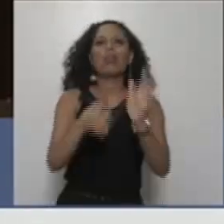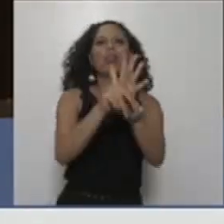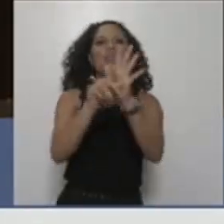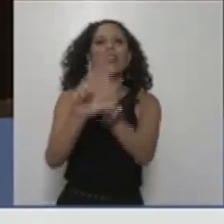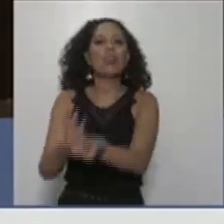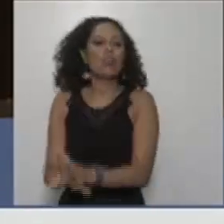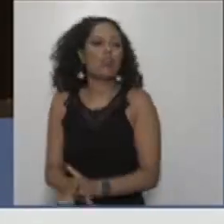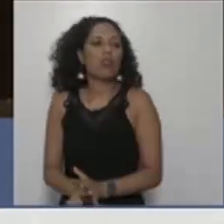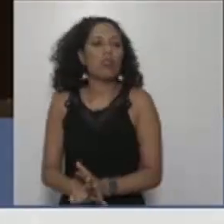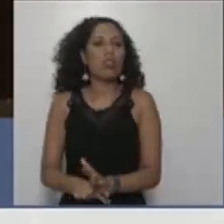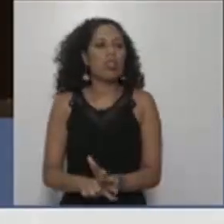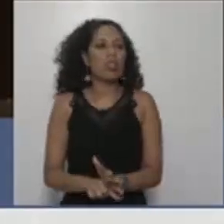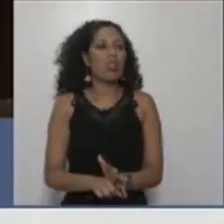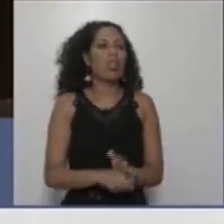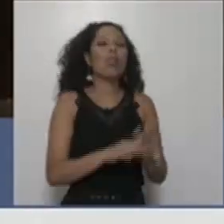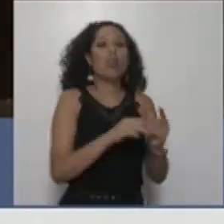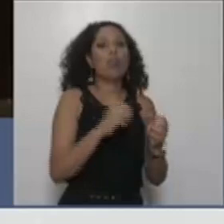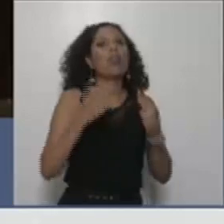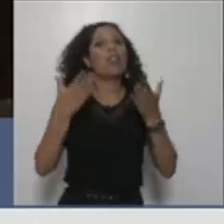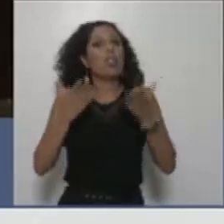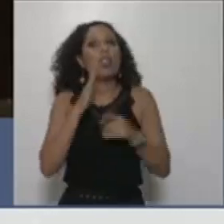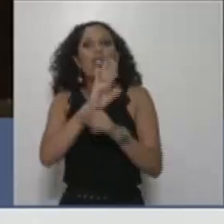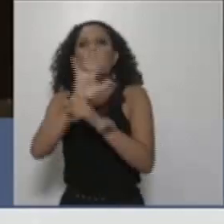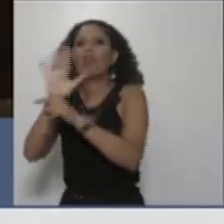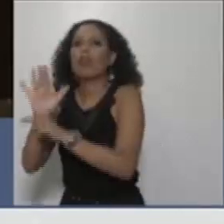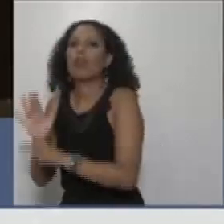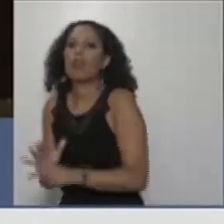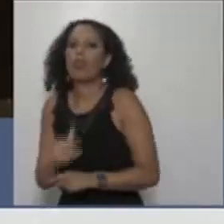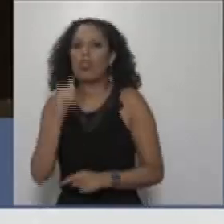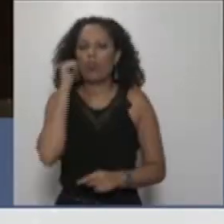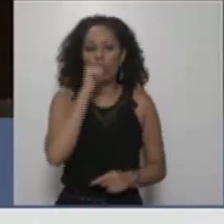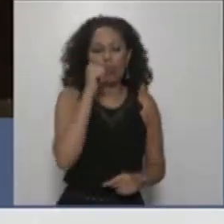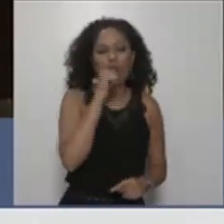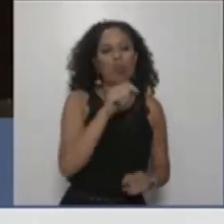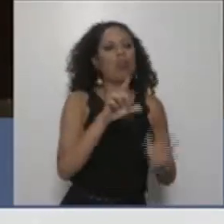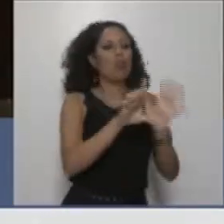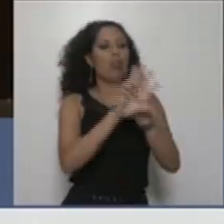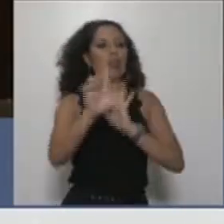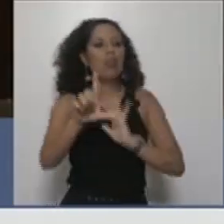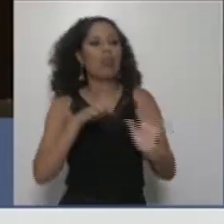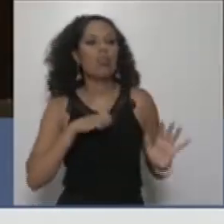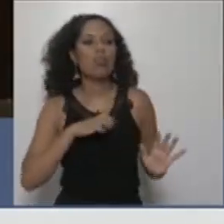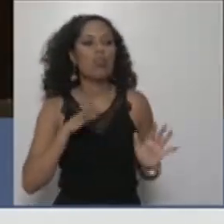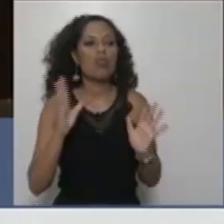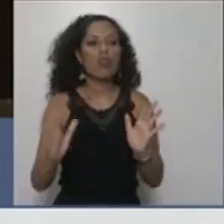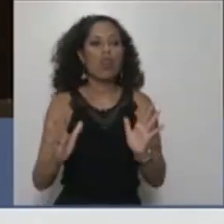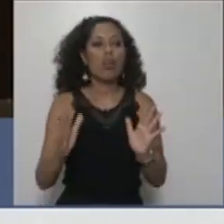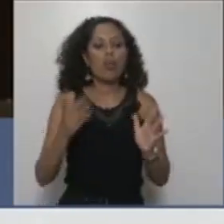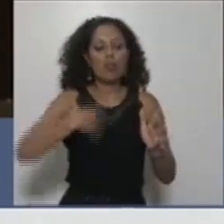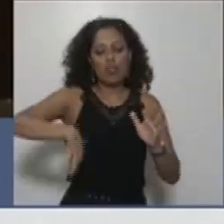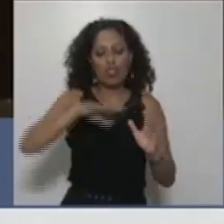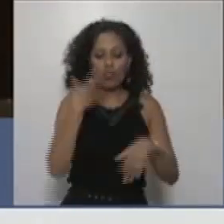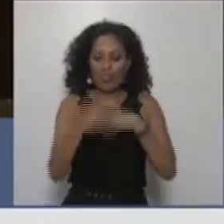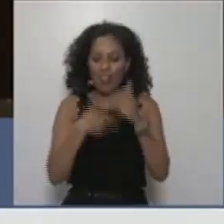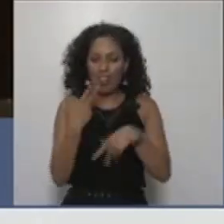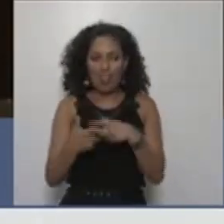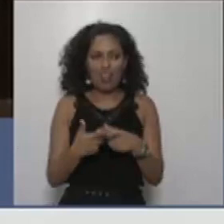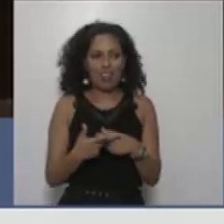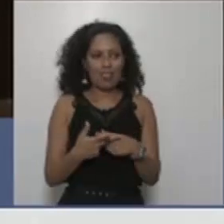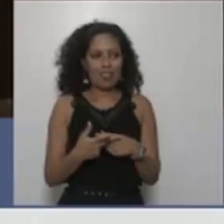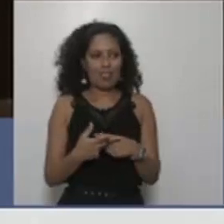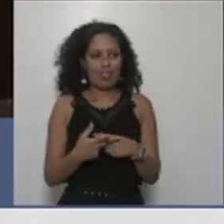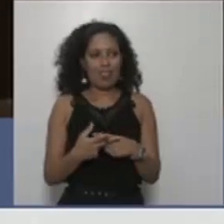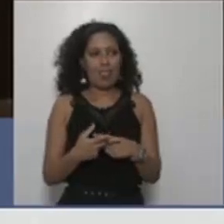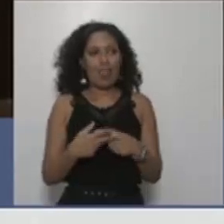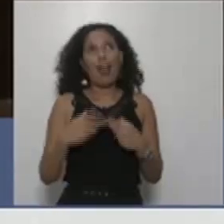visa já reestabelecer alguns parâmetros ali de uma lei que já existia, mas a gente não pode deixar de dizer que essa guerra